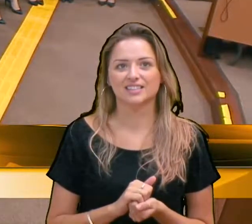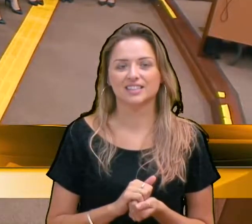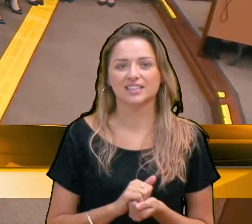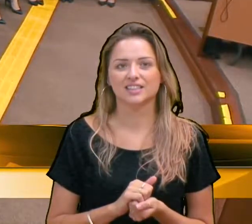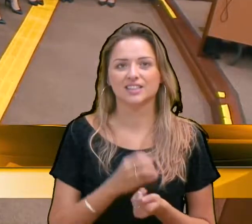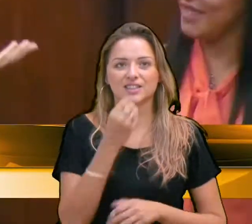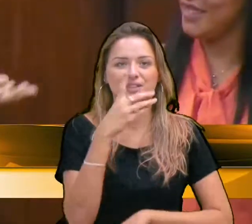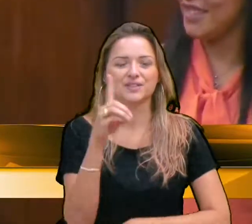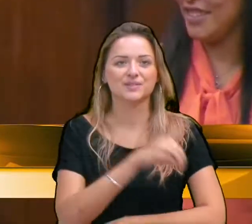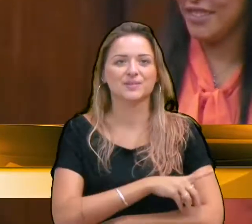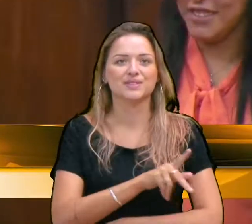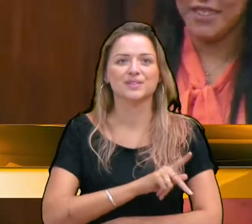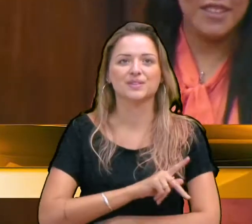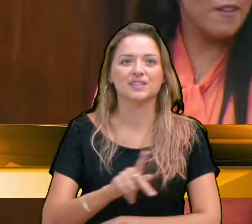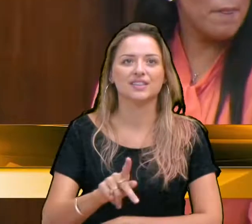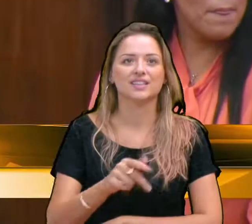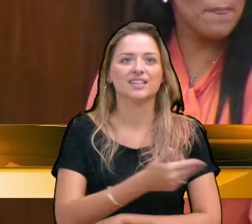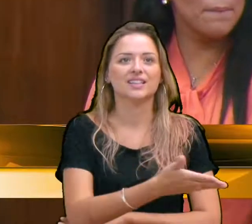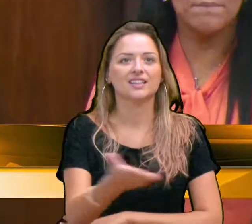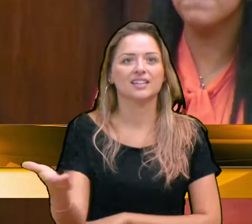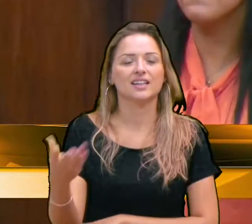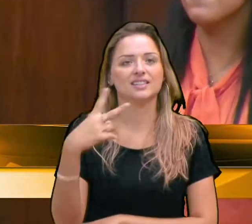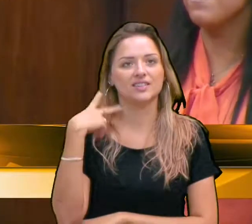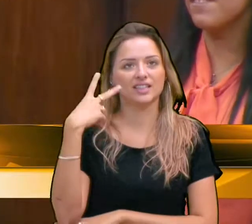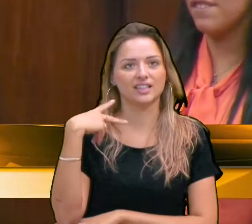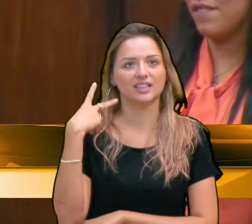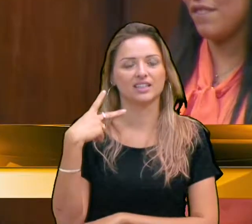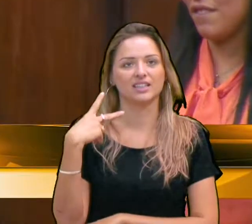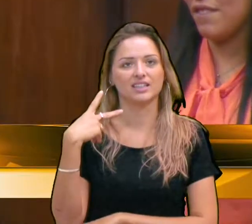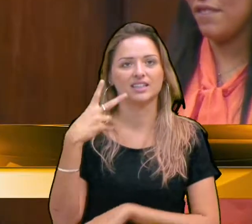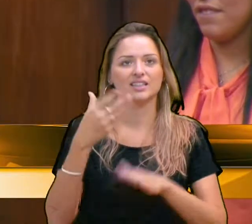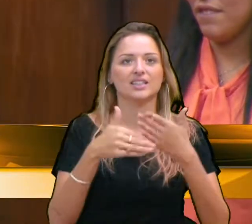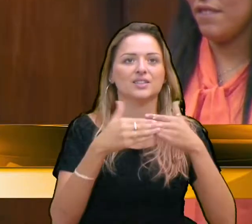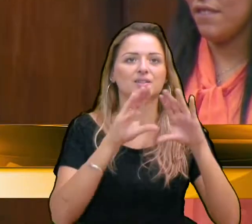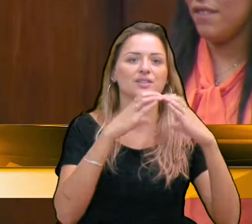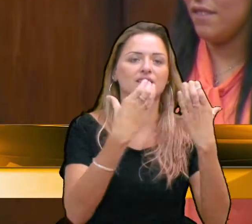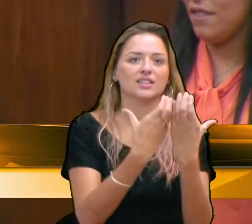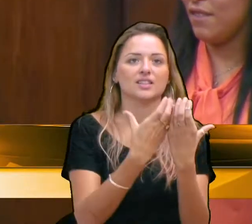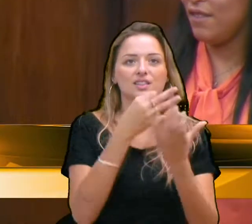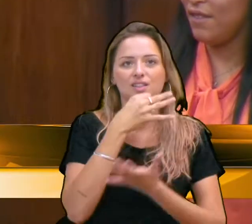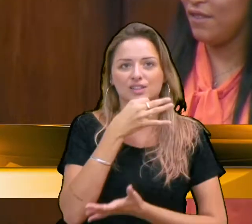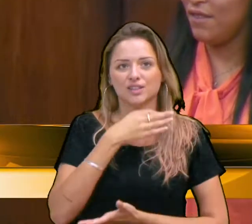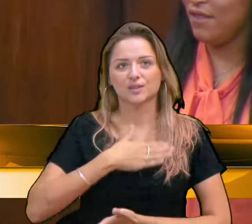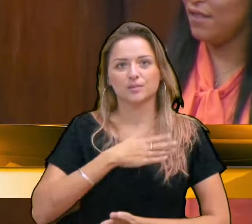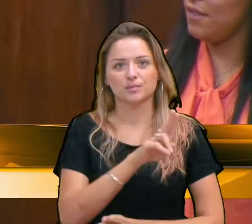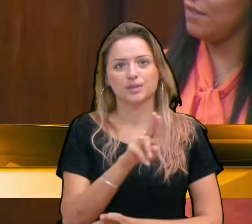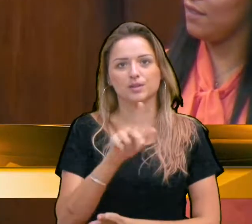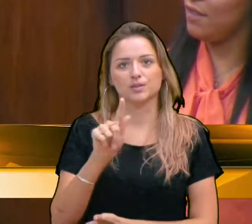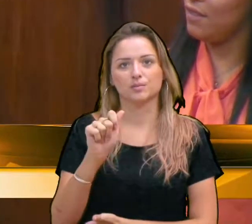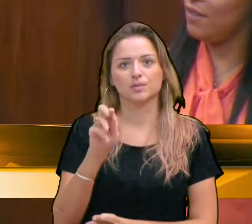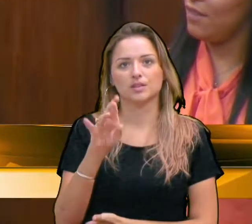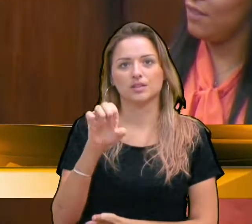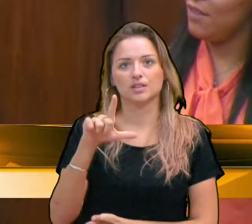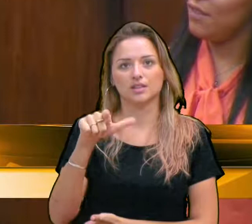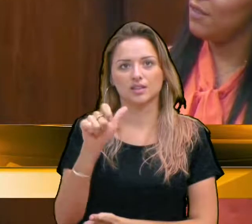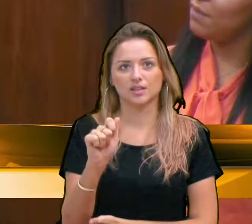Bom dia ao senhor presidente, aos senhores vereadores e a toda a comunidade de Caxias do Sul. O meu nome é Gabriela